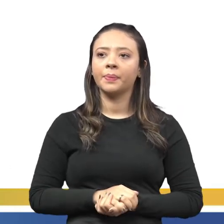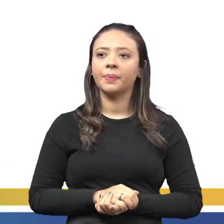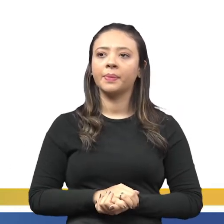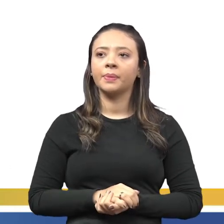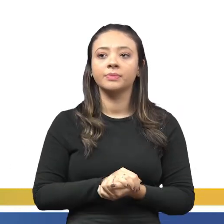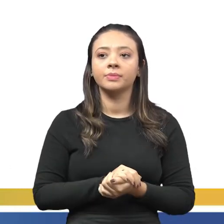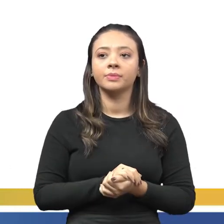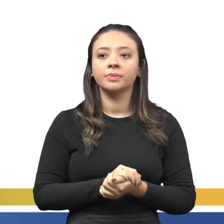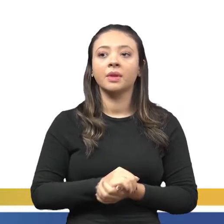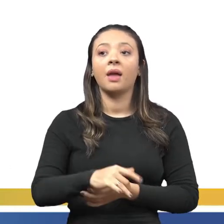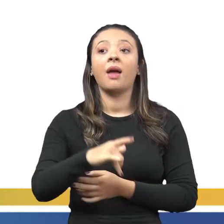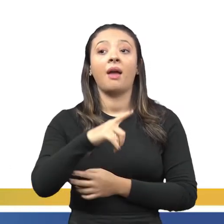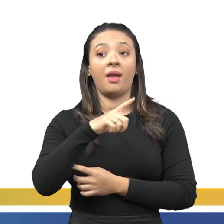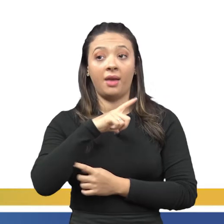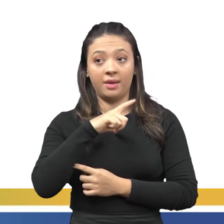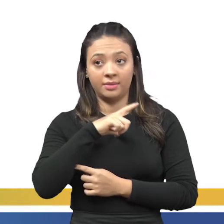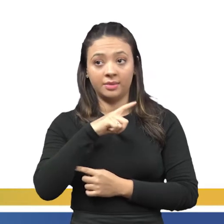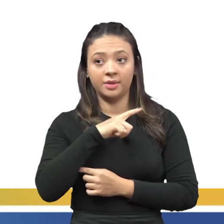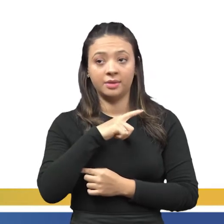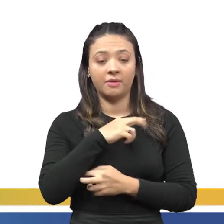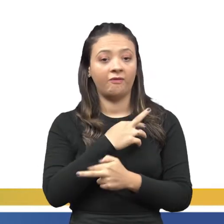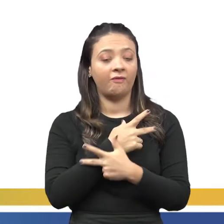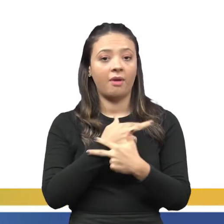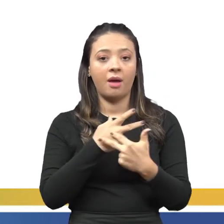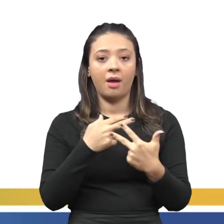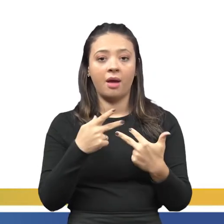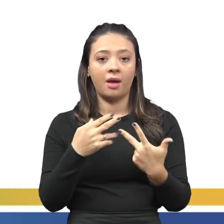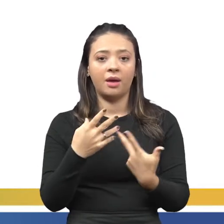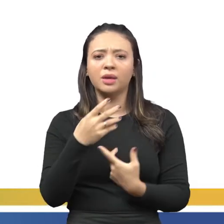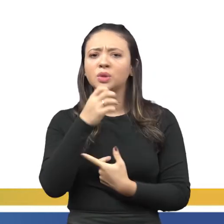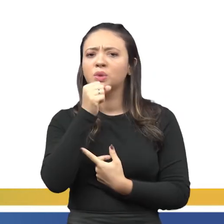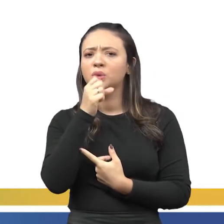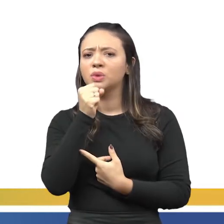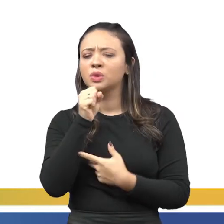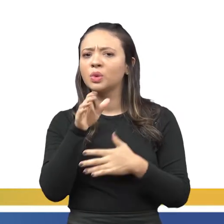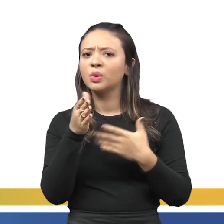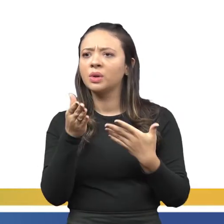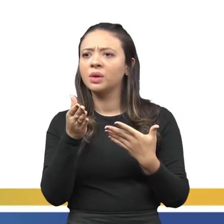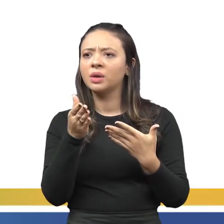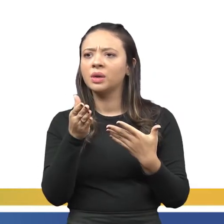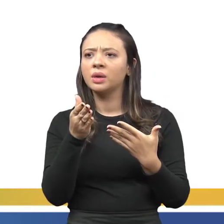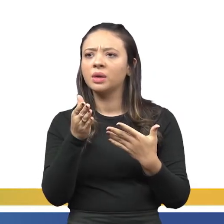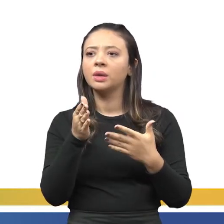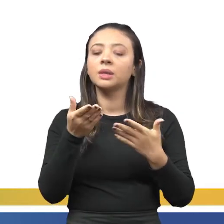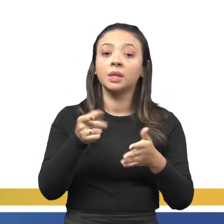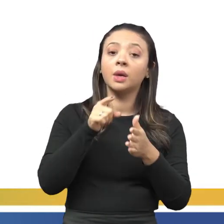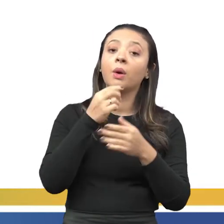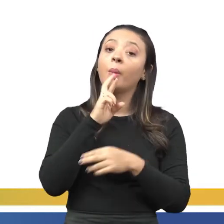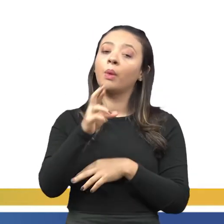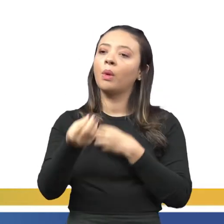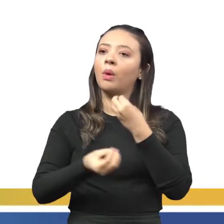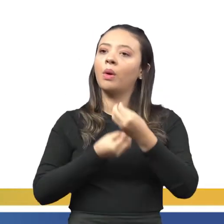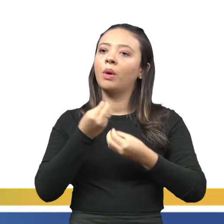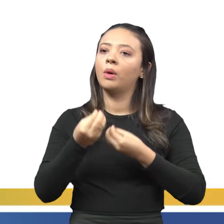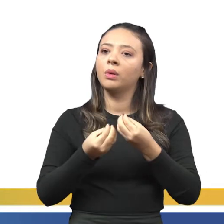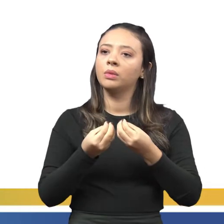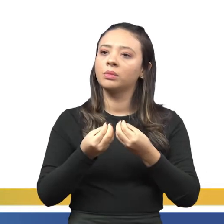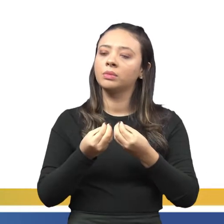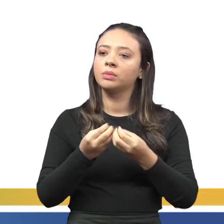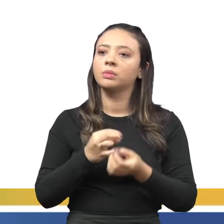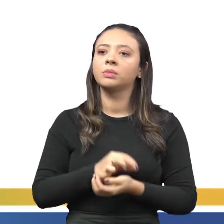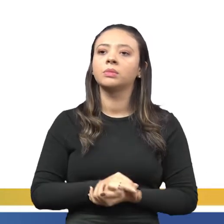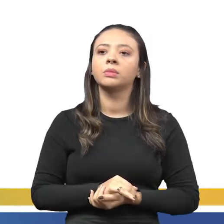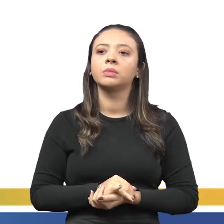ou quantas. Então, o exemplo diz: How many oranges do you have? Quantas laranjas você tem? Como que eu